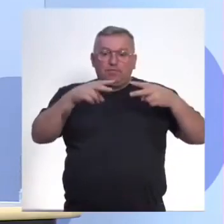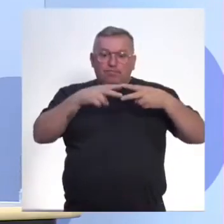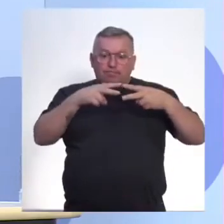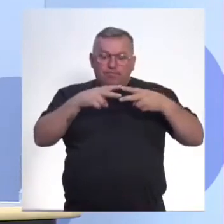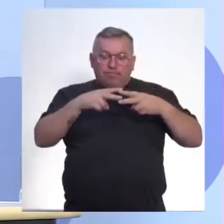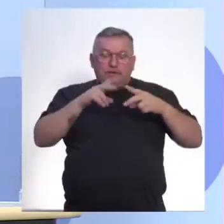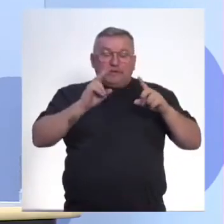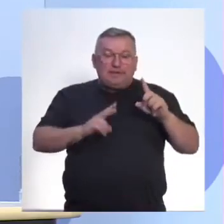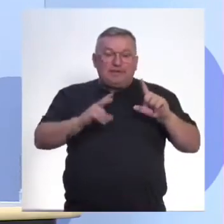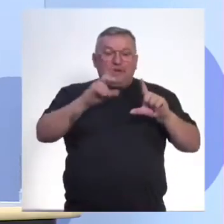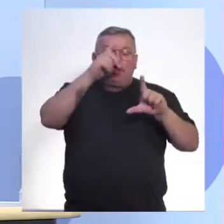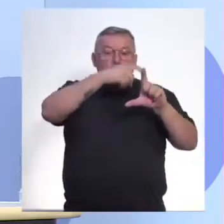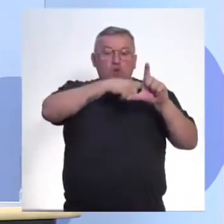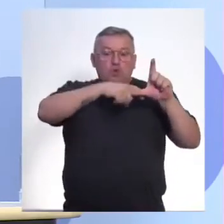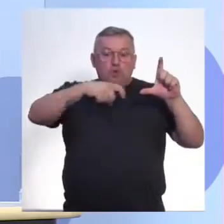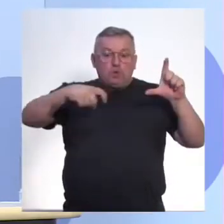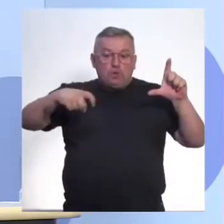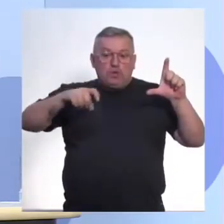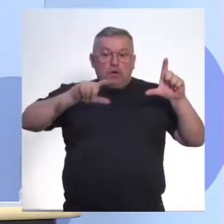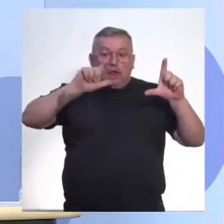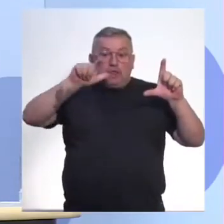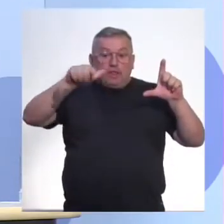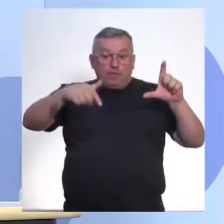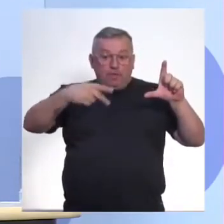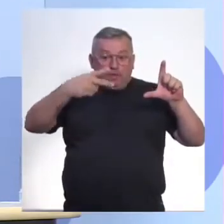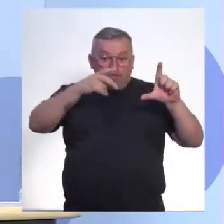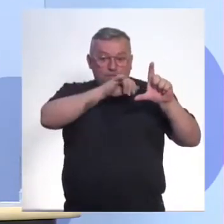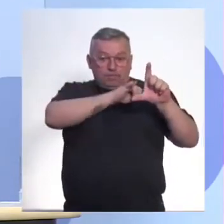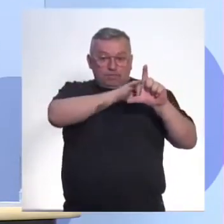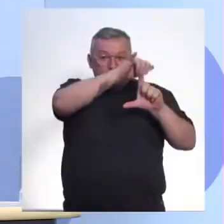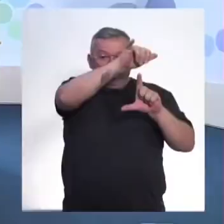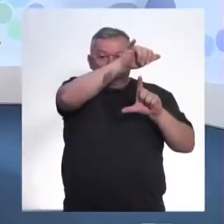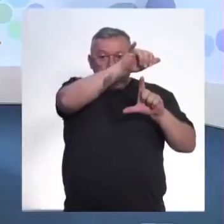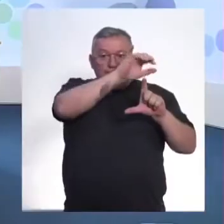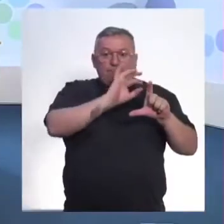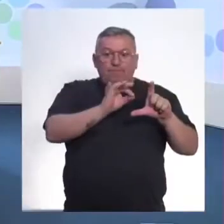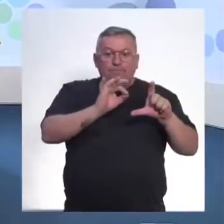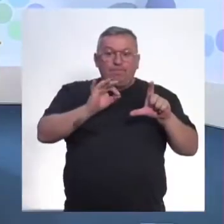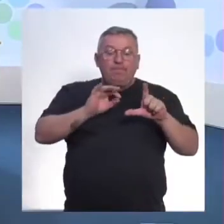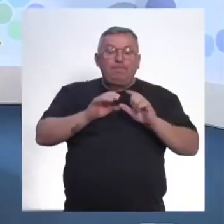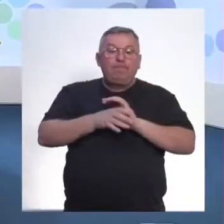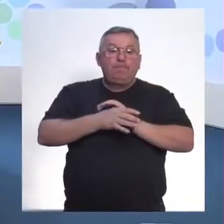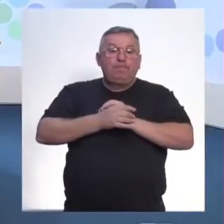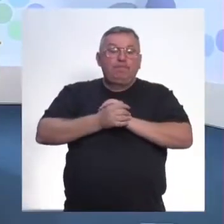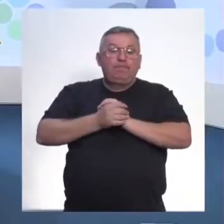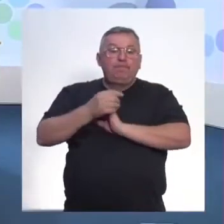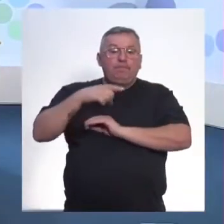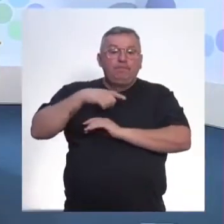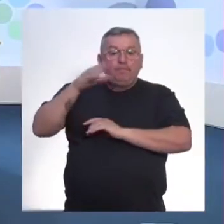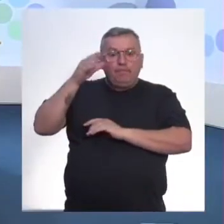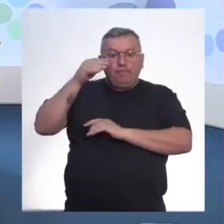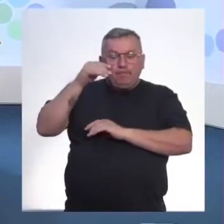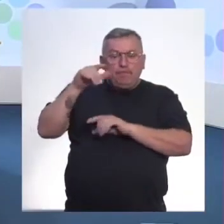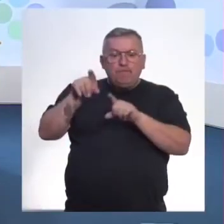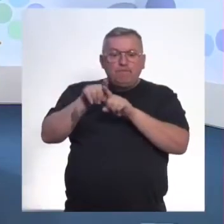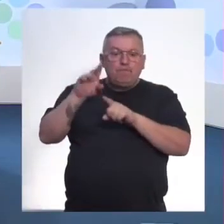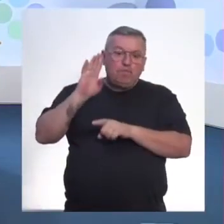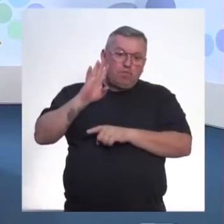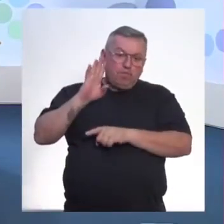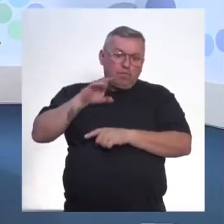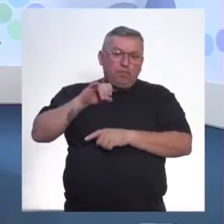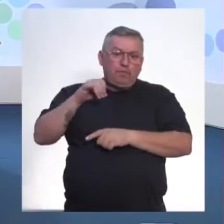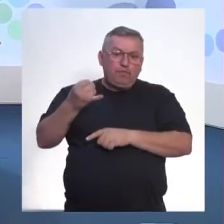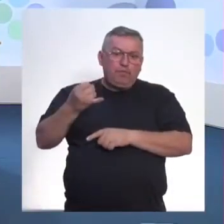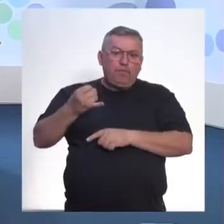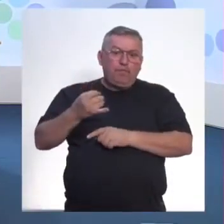horizontal primeiro, depois utilizar o eixo da vertical, né, Osmar? É verdade. Tem uma curiosidade aí, bastante legal, a gente vai